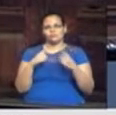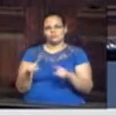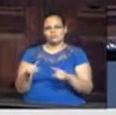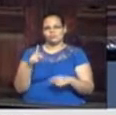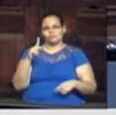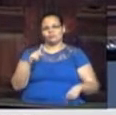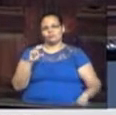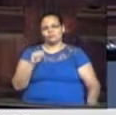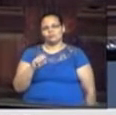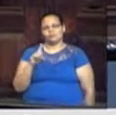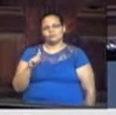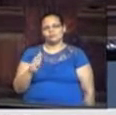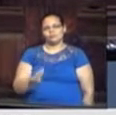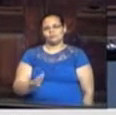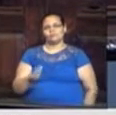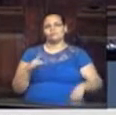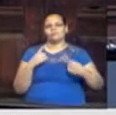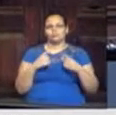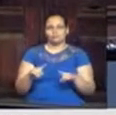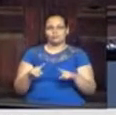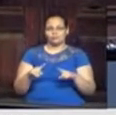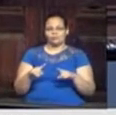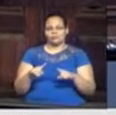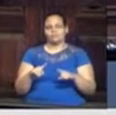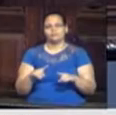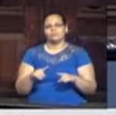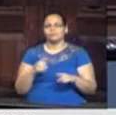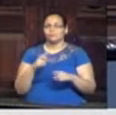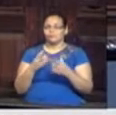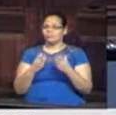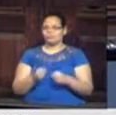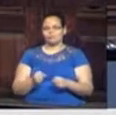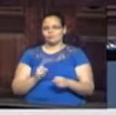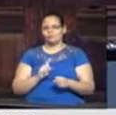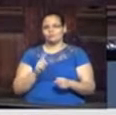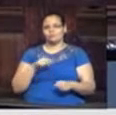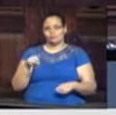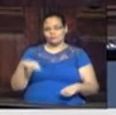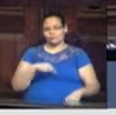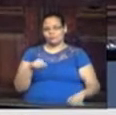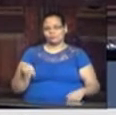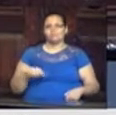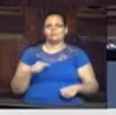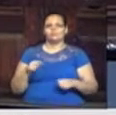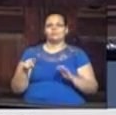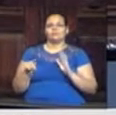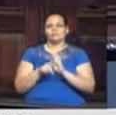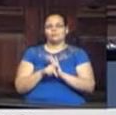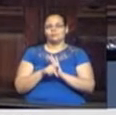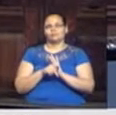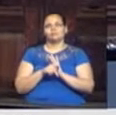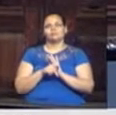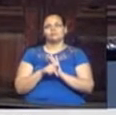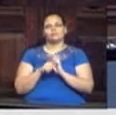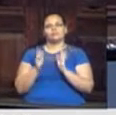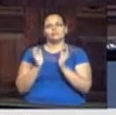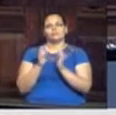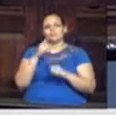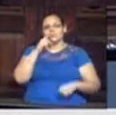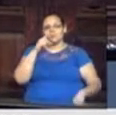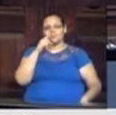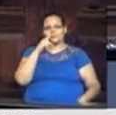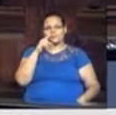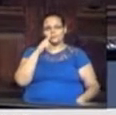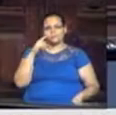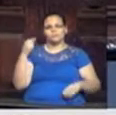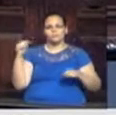do PSDB, foi contrário. Justamente nós, que somos do partido que fez a